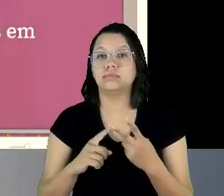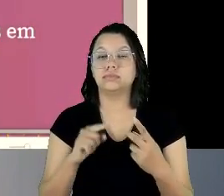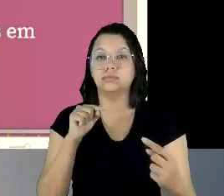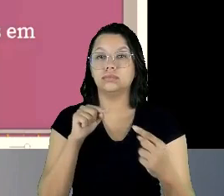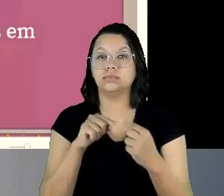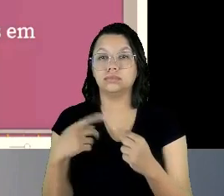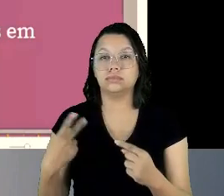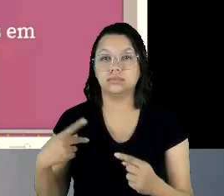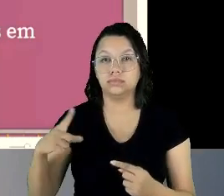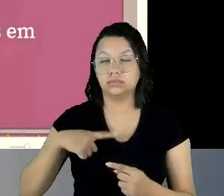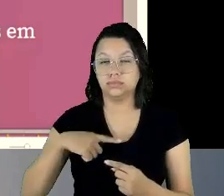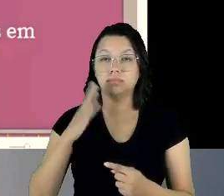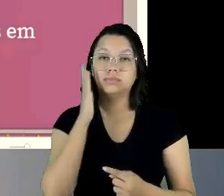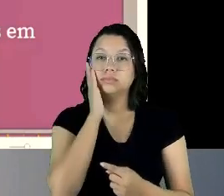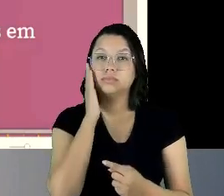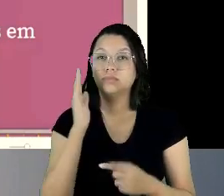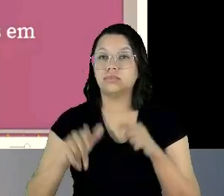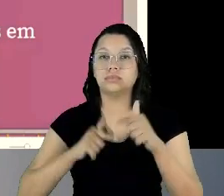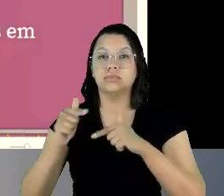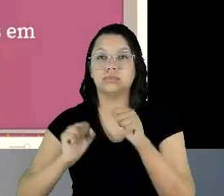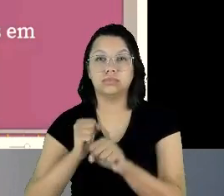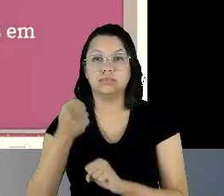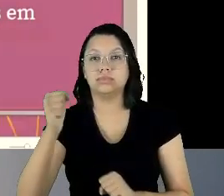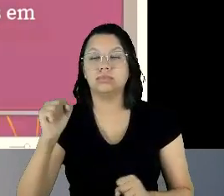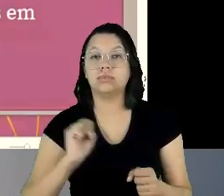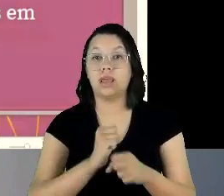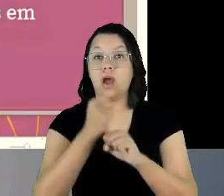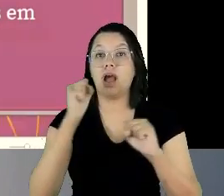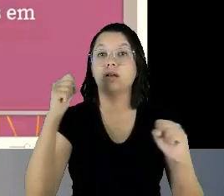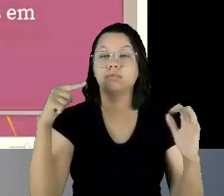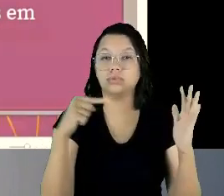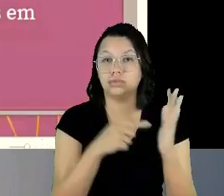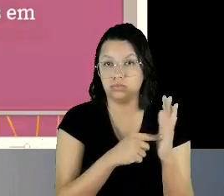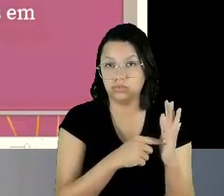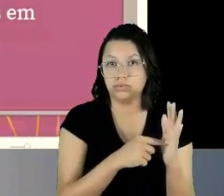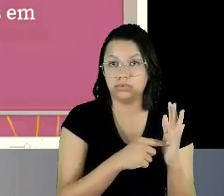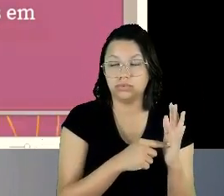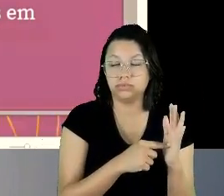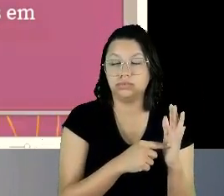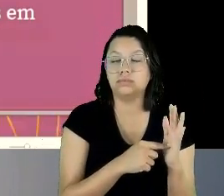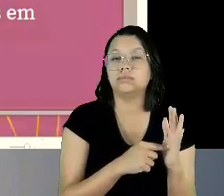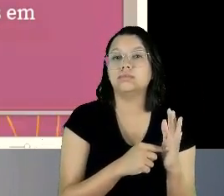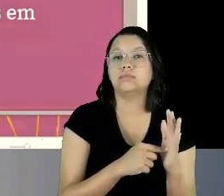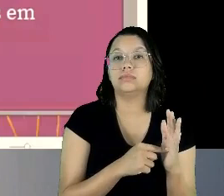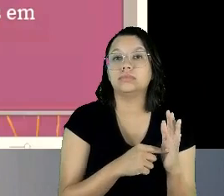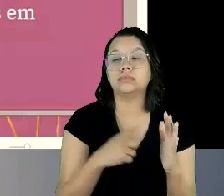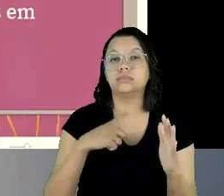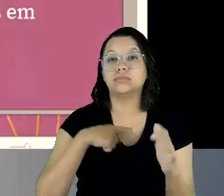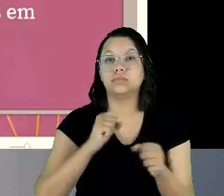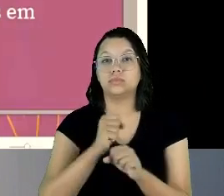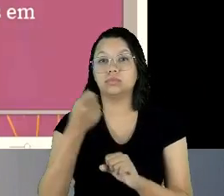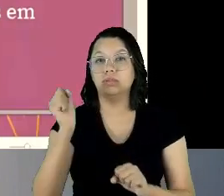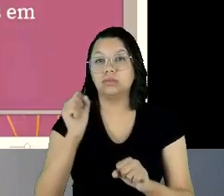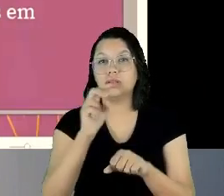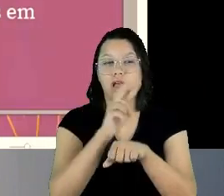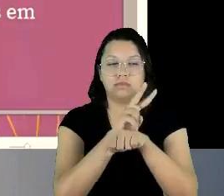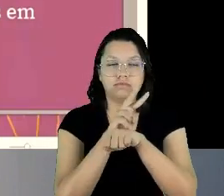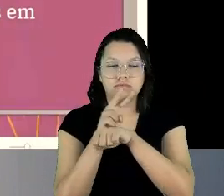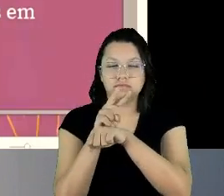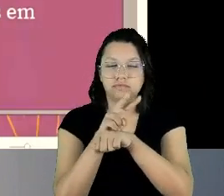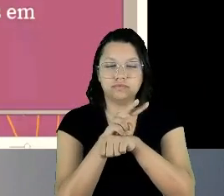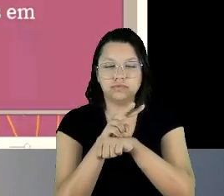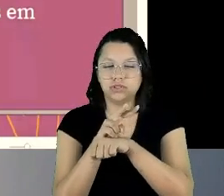que a gente tem, e que a gente sabe que é um trabalho longo, é um aumento das denúncias. A gente tem um aumento